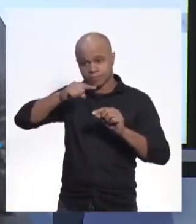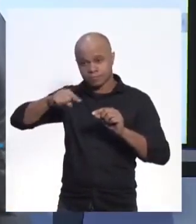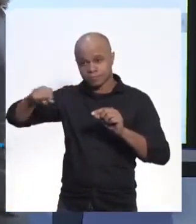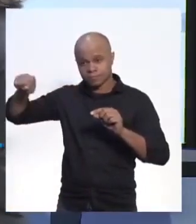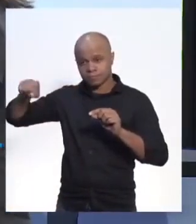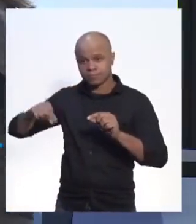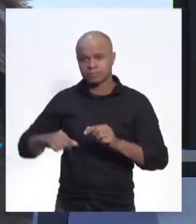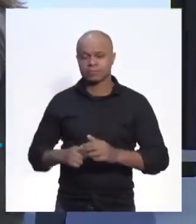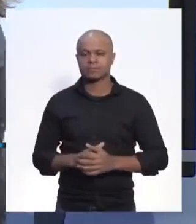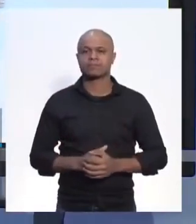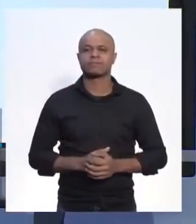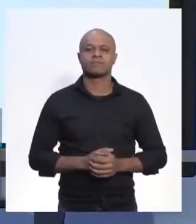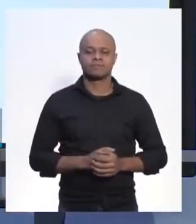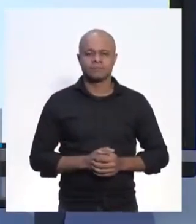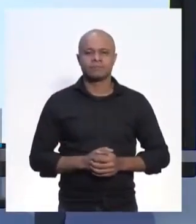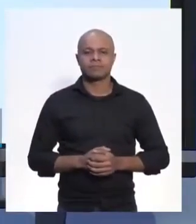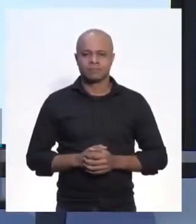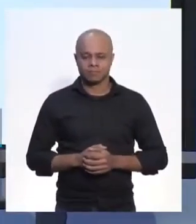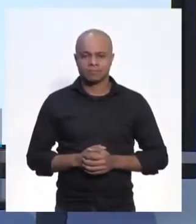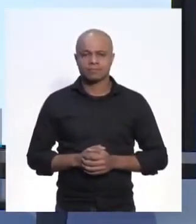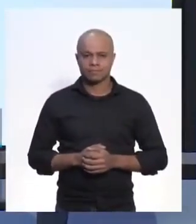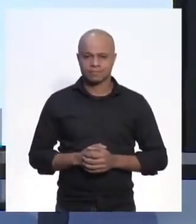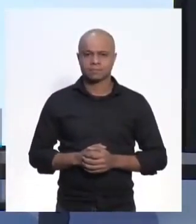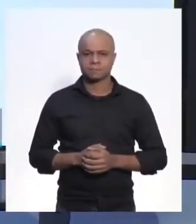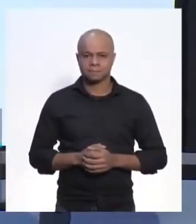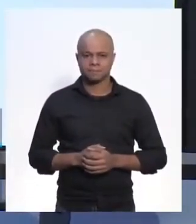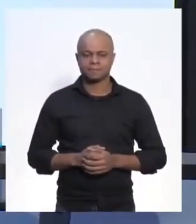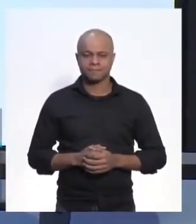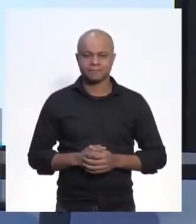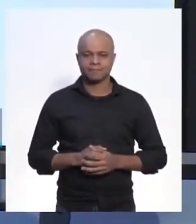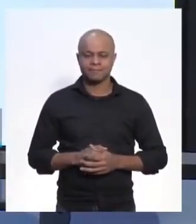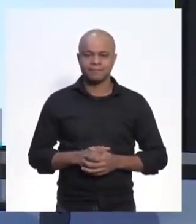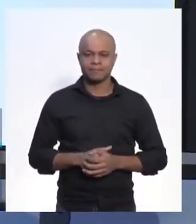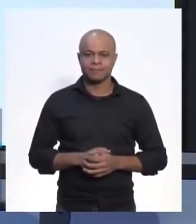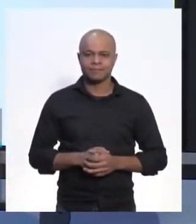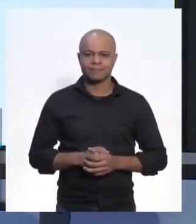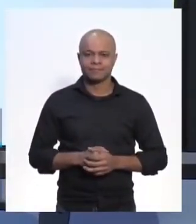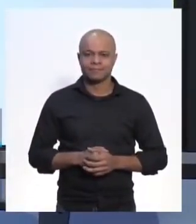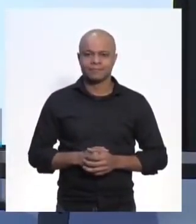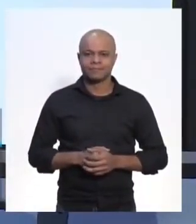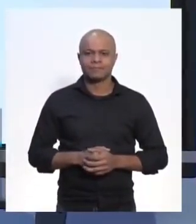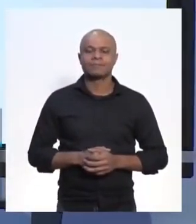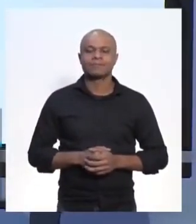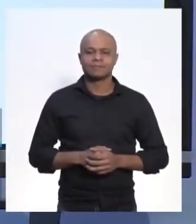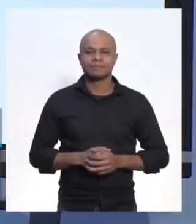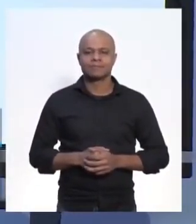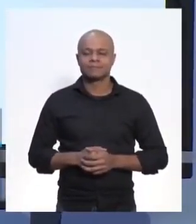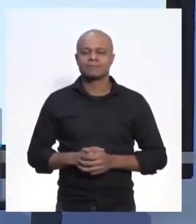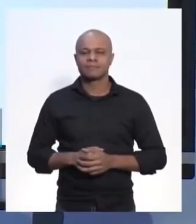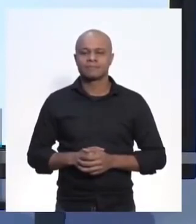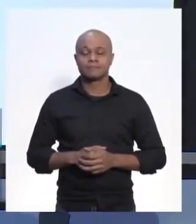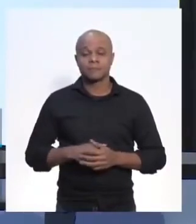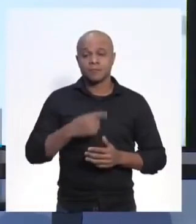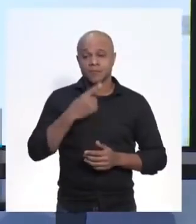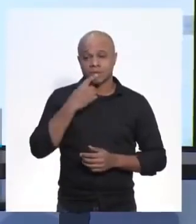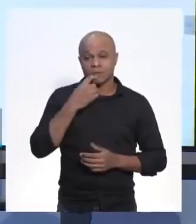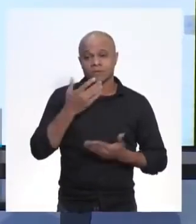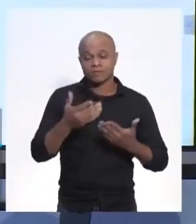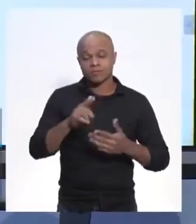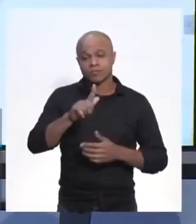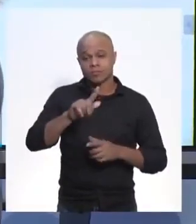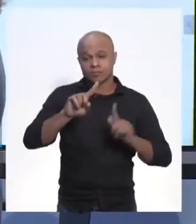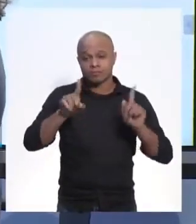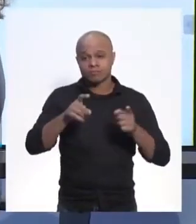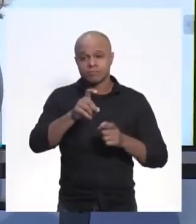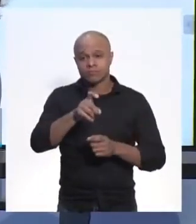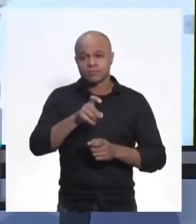que é o 1/4. E essa função aqui, ó, tá descendo bonitinha, traçamos ela aí, do g de x. Essa é a funçãozinha vermelha, g de x. Tudo